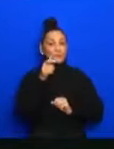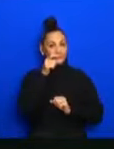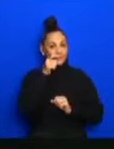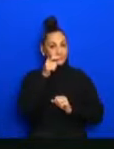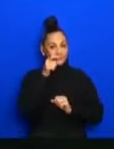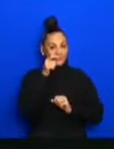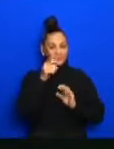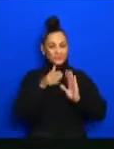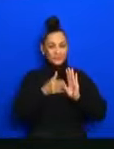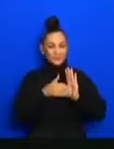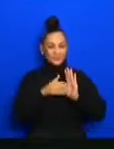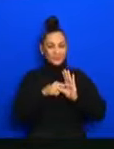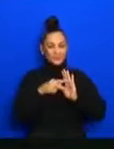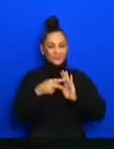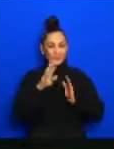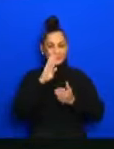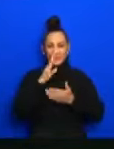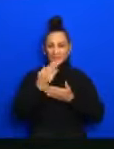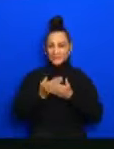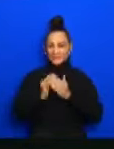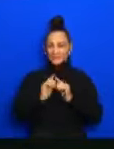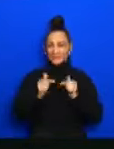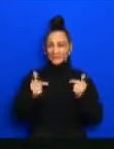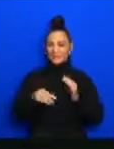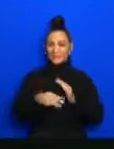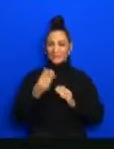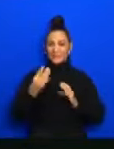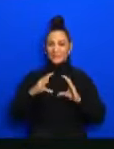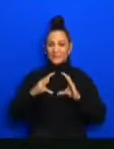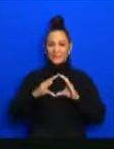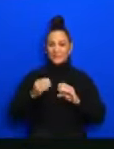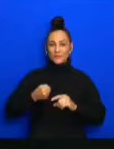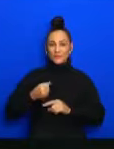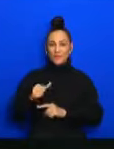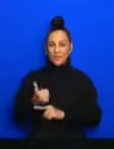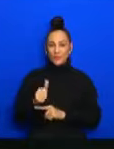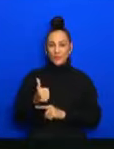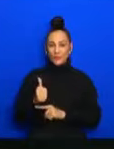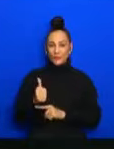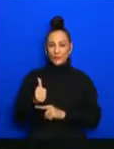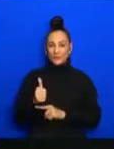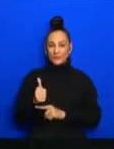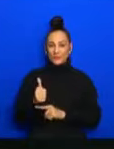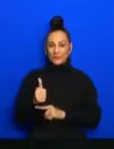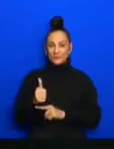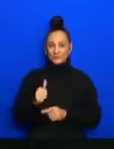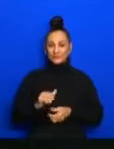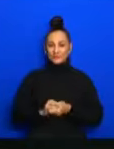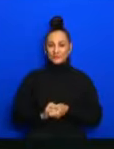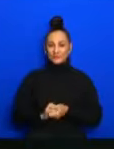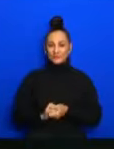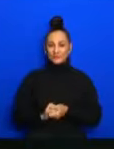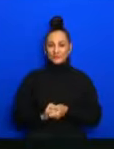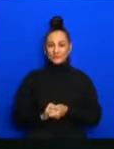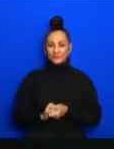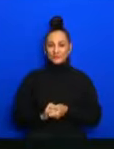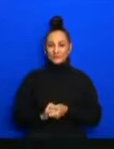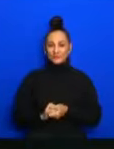vai conferindo aí a sua aposta e acreditando na sorte. Terceiro número é o 11.